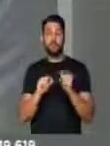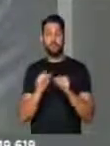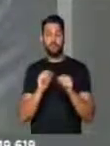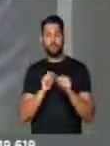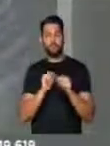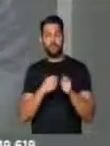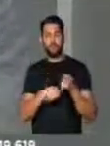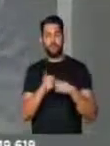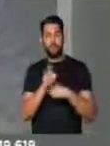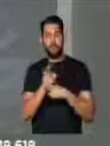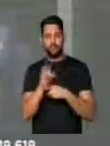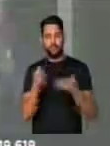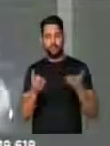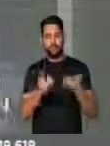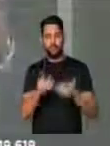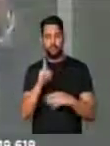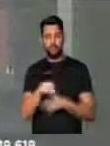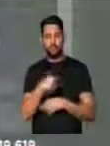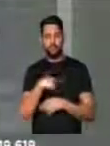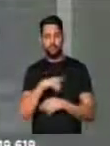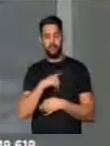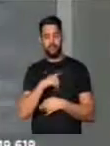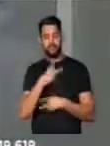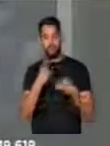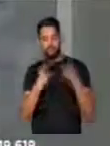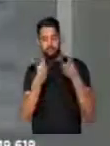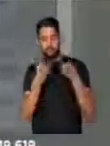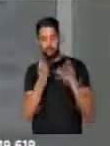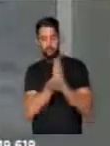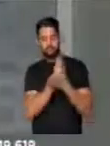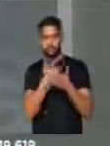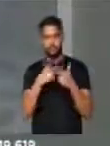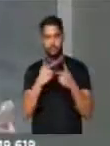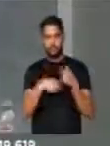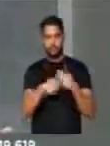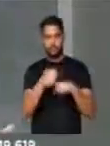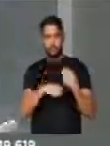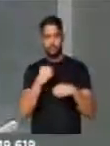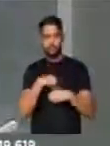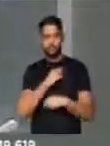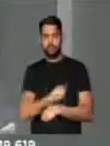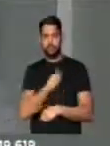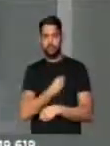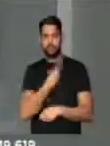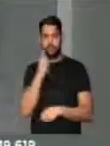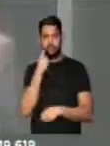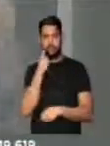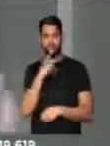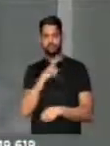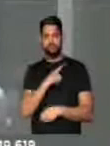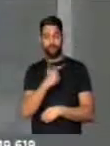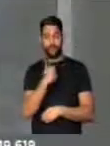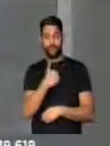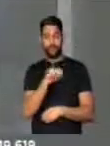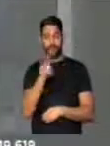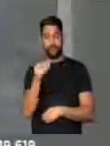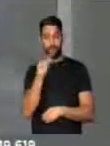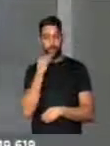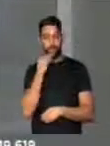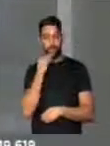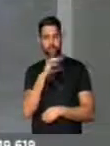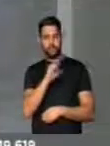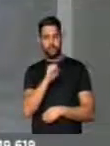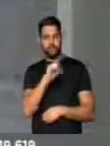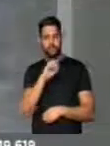um fruto que hoje é a constatação da crise econômica que nós vivemos. São 11 milhões